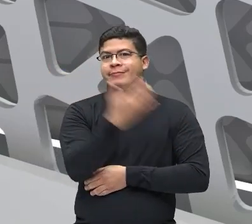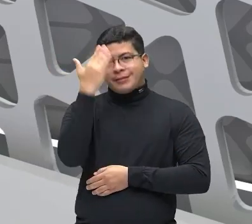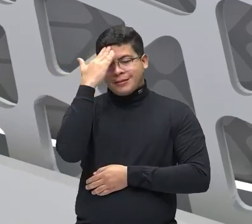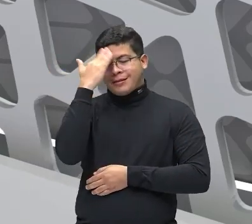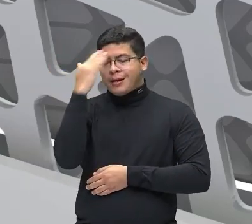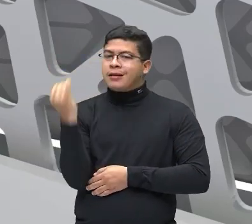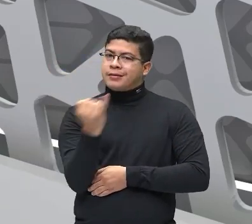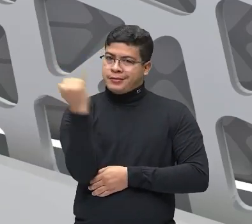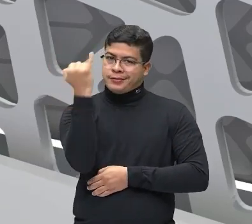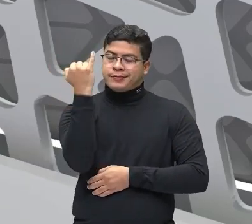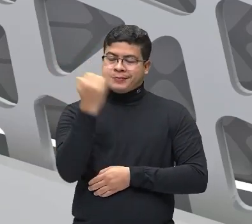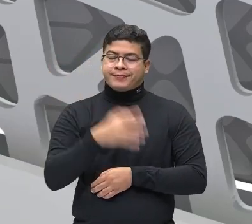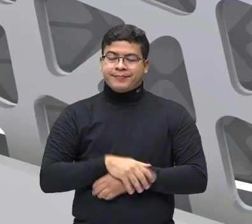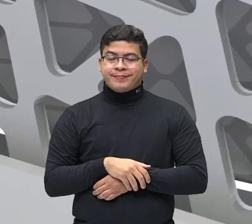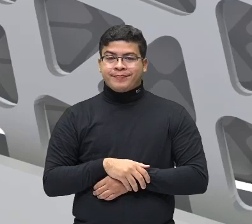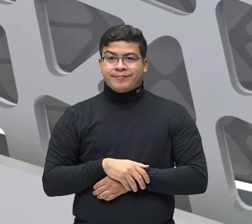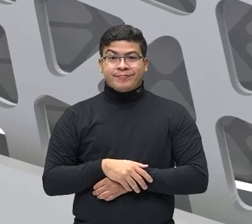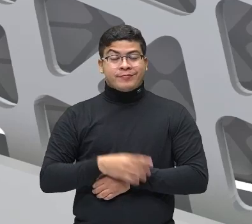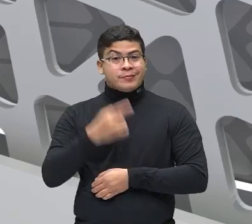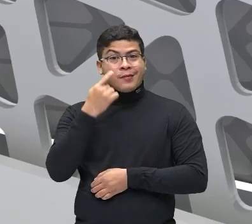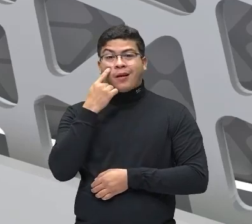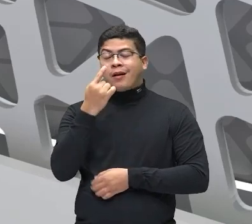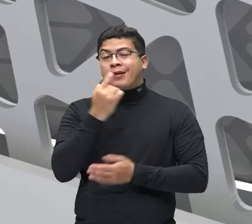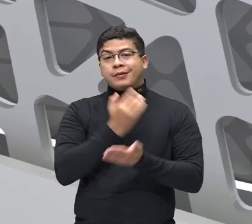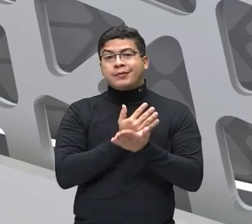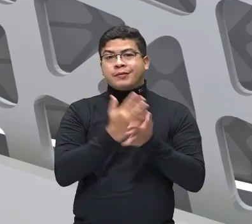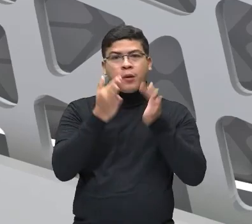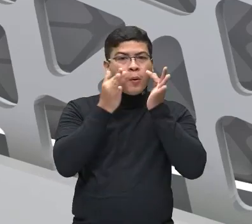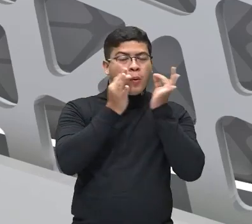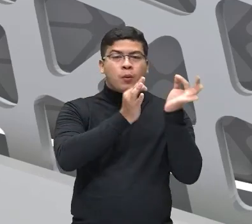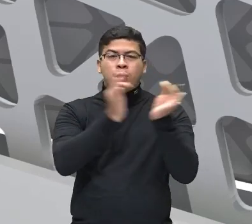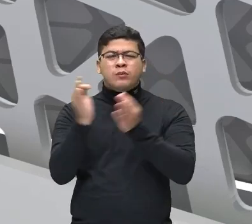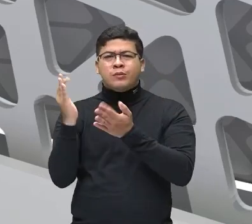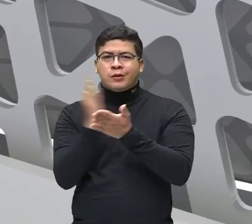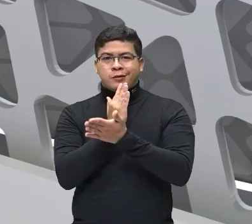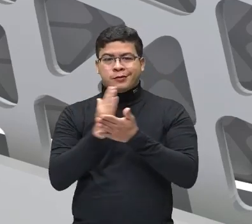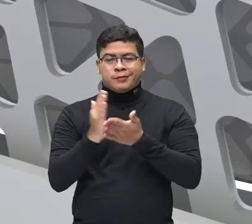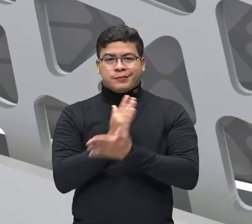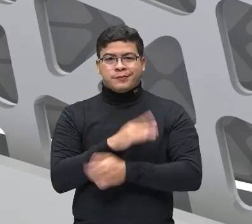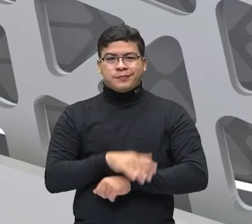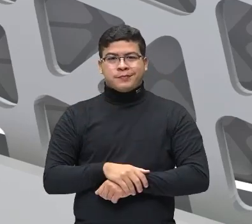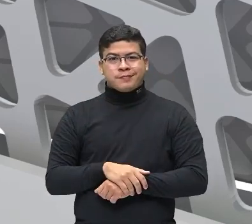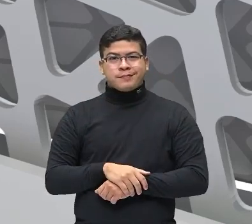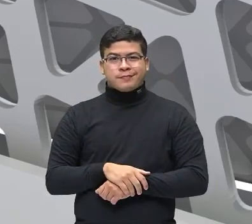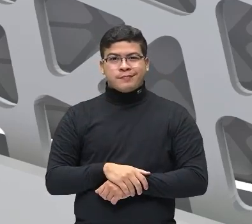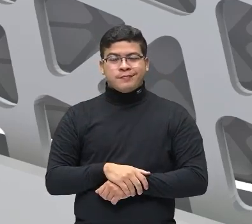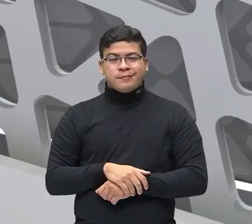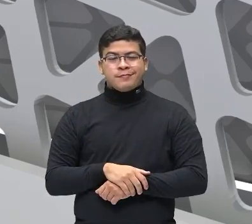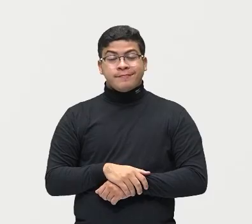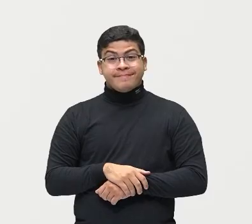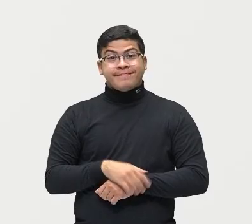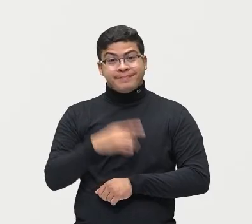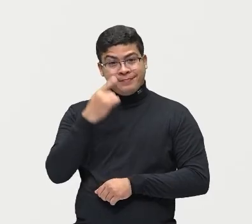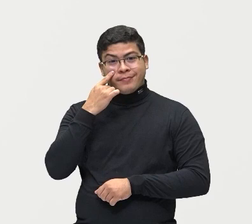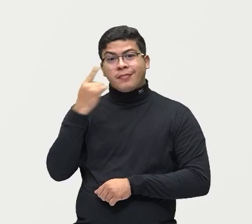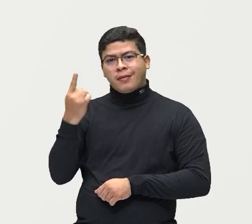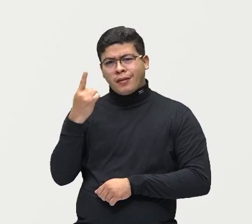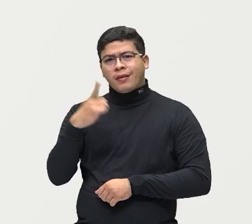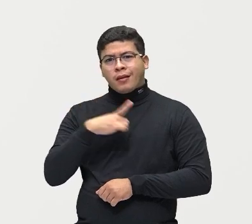dela. Vamos iniciar observando alguns registros, olha só. Há registros de um